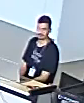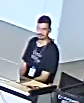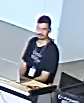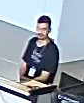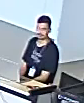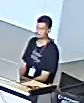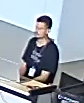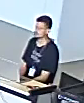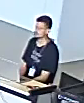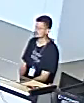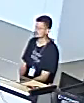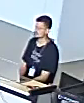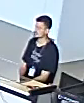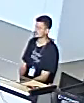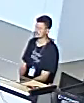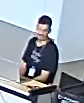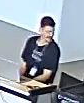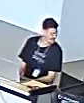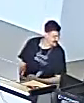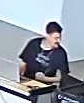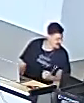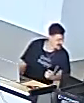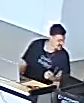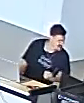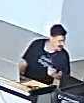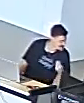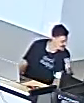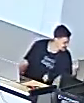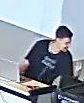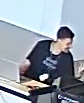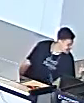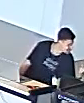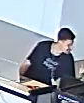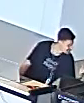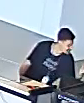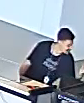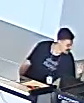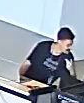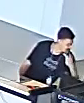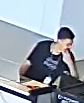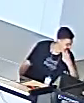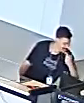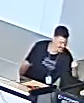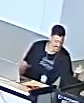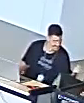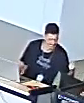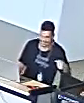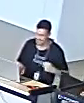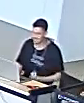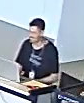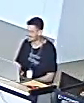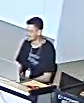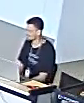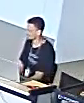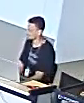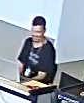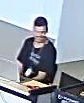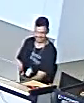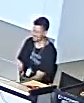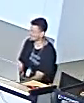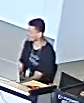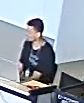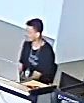A sua colocação foi muito pertinente. Realmente, nós temos que fazer mudanças nessas leis, né? Passo a palavra